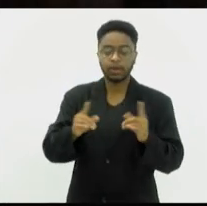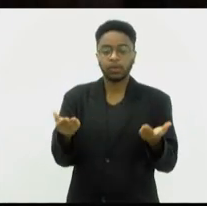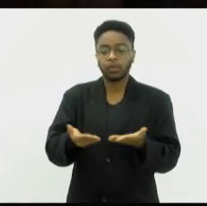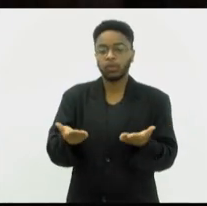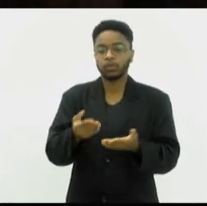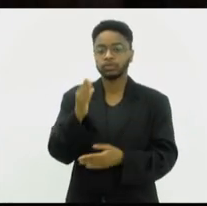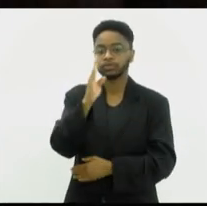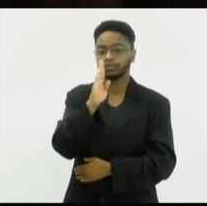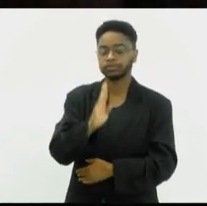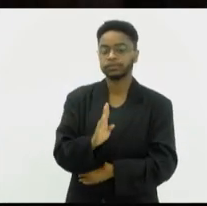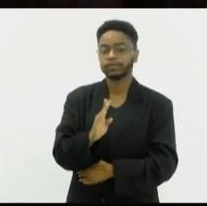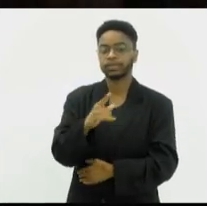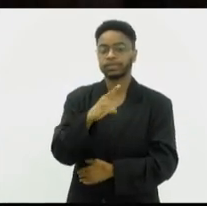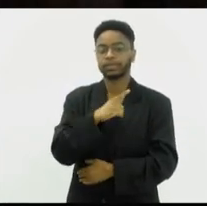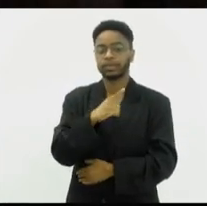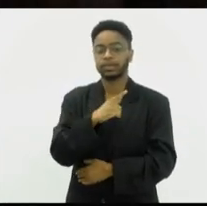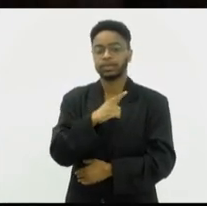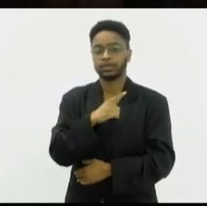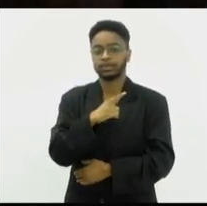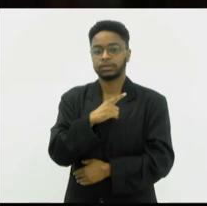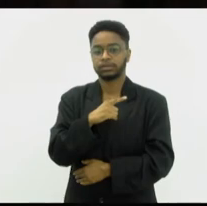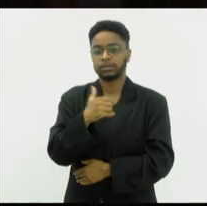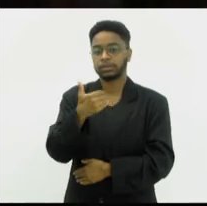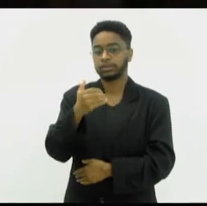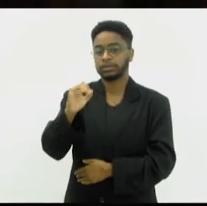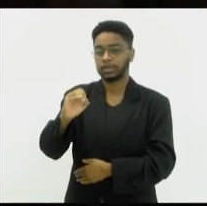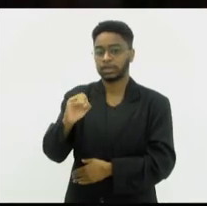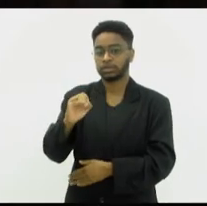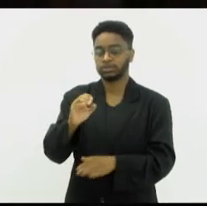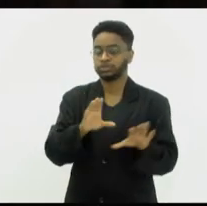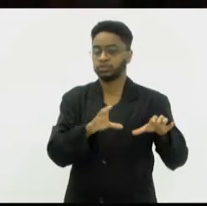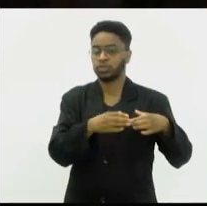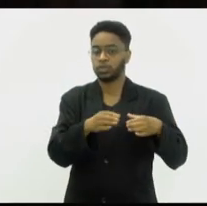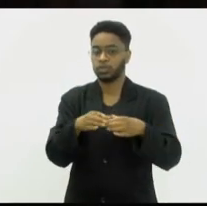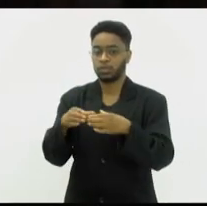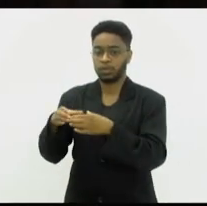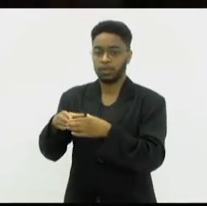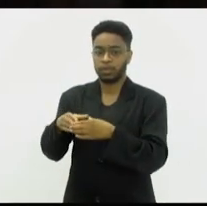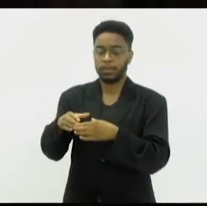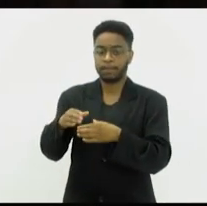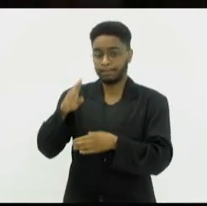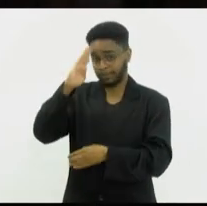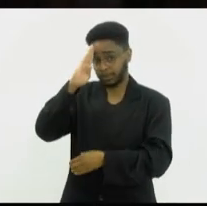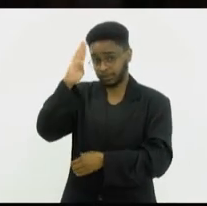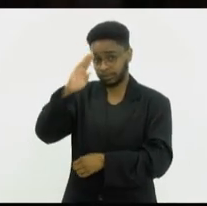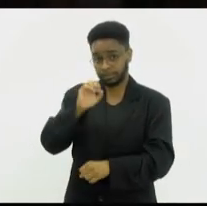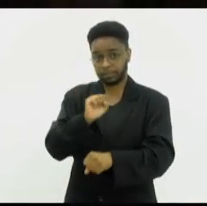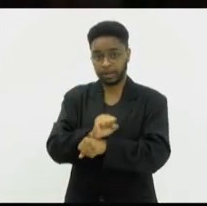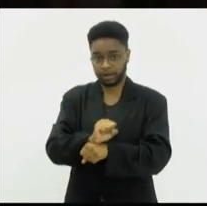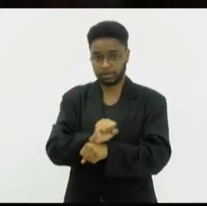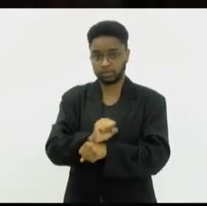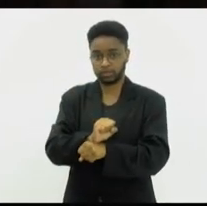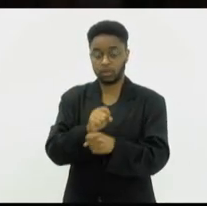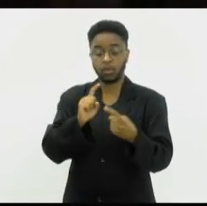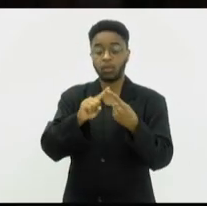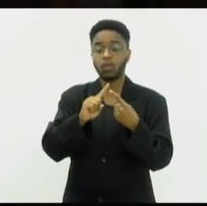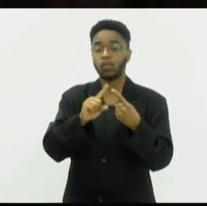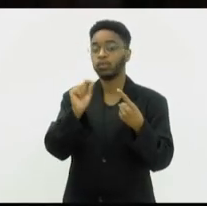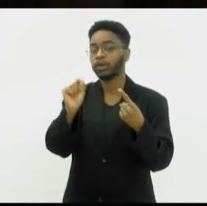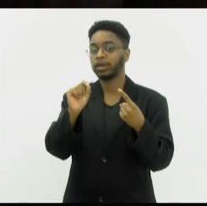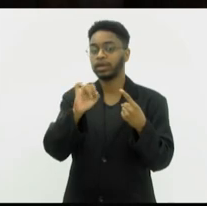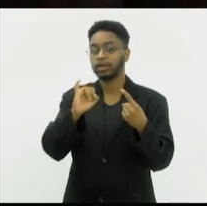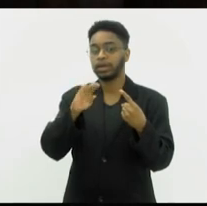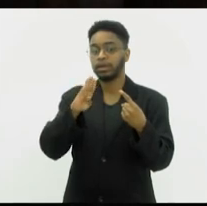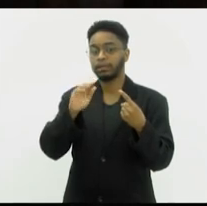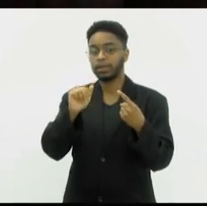tem 10 categorias vitais paralisadas. Uma delas é o IBAMA. E aí você